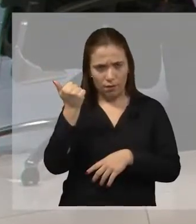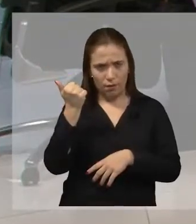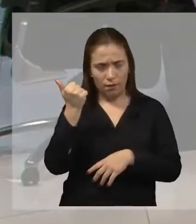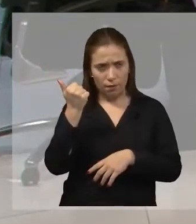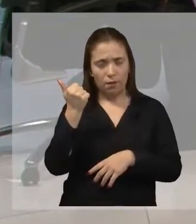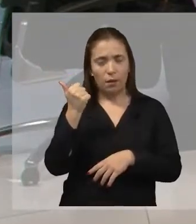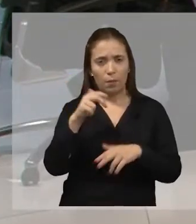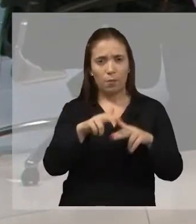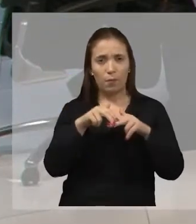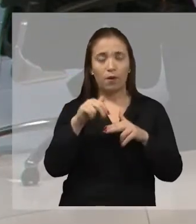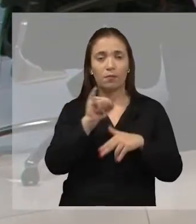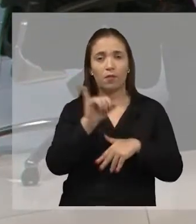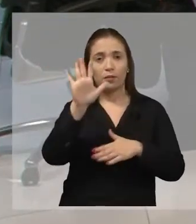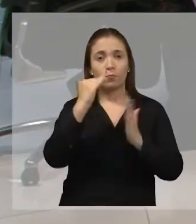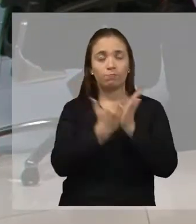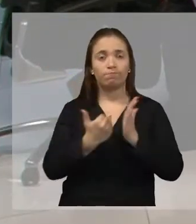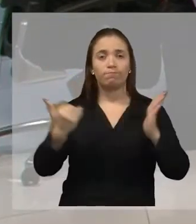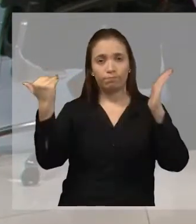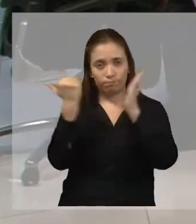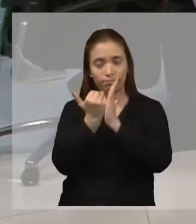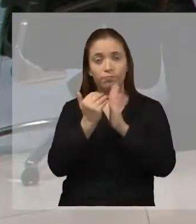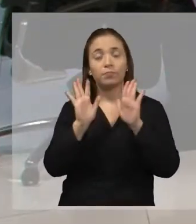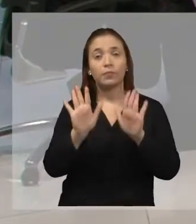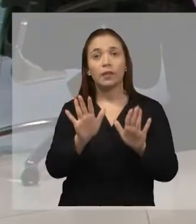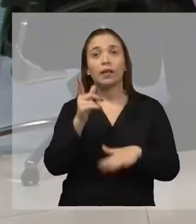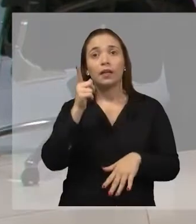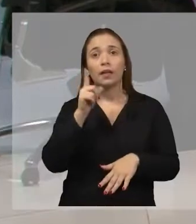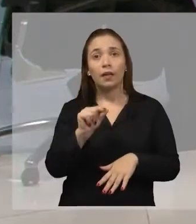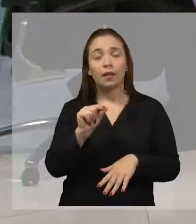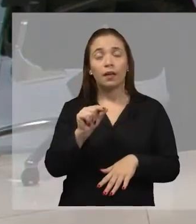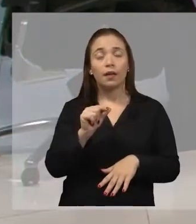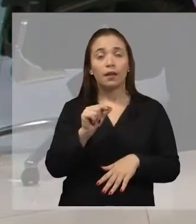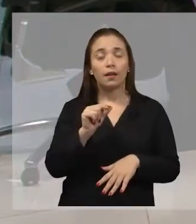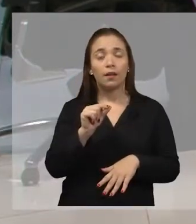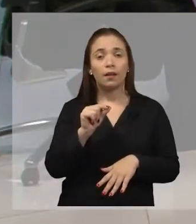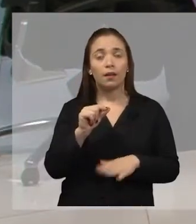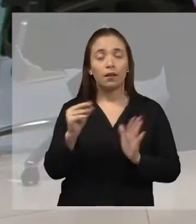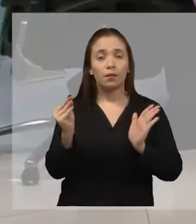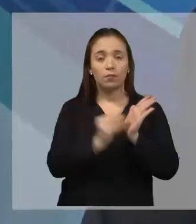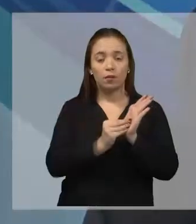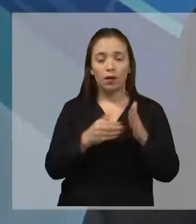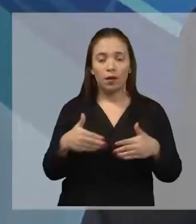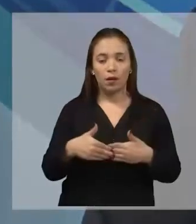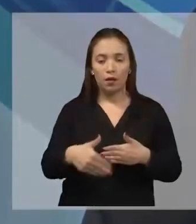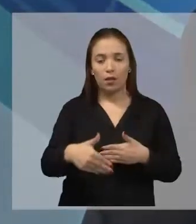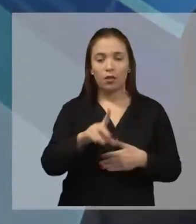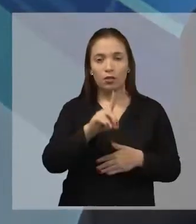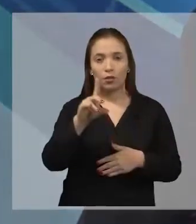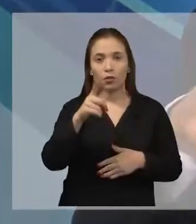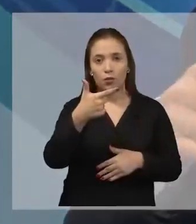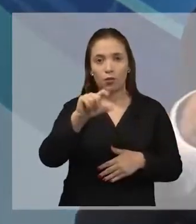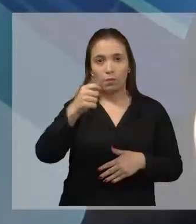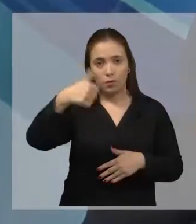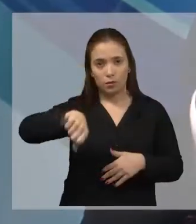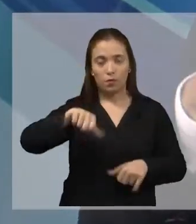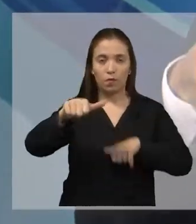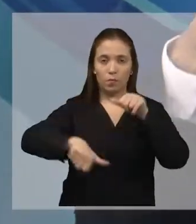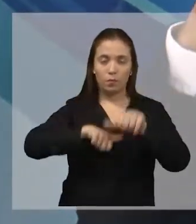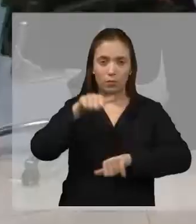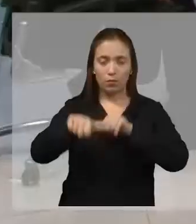a discussão, o problema é criar problema, é botar obstáculo. Né? E o outro aspecto é que você está se referindo agora ao